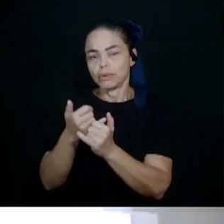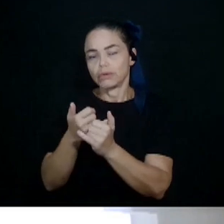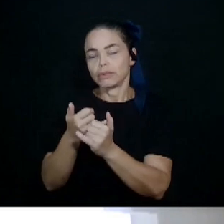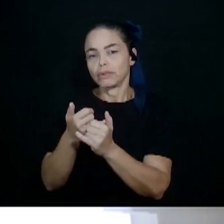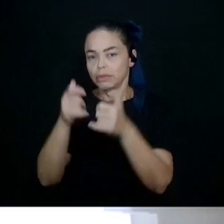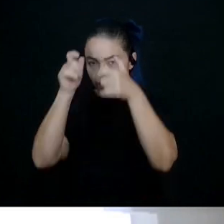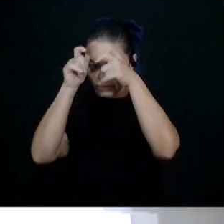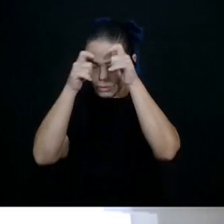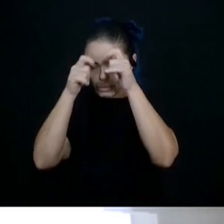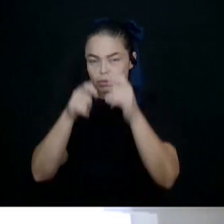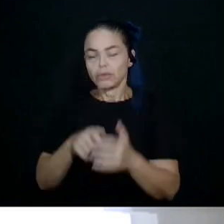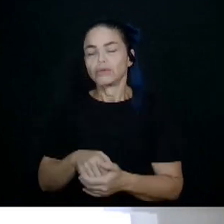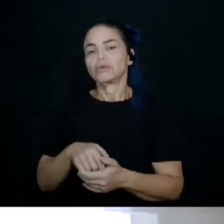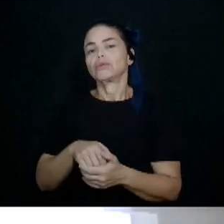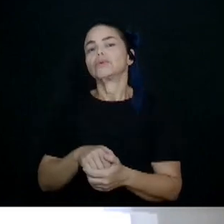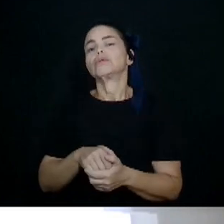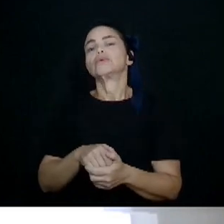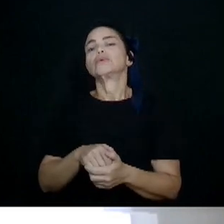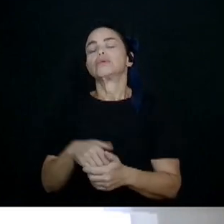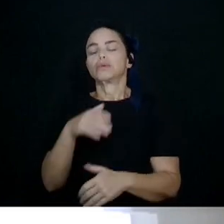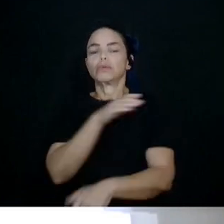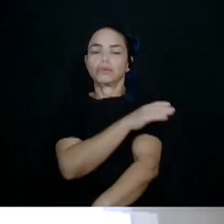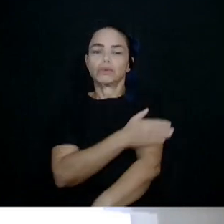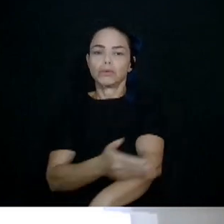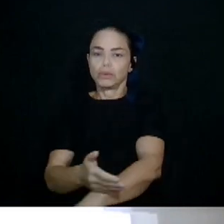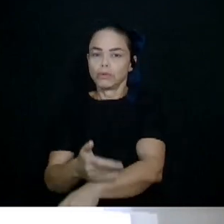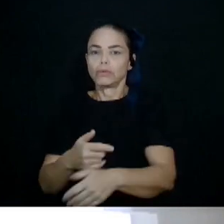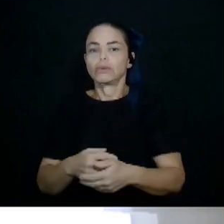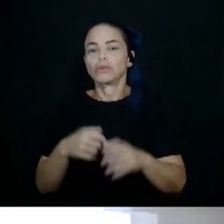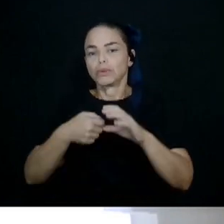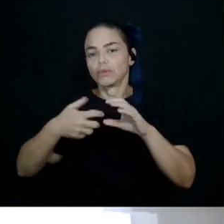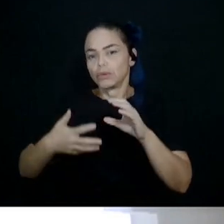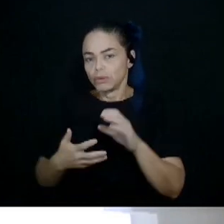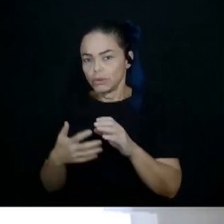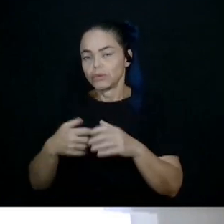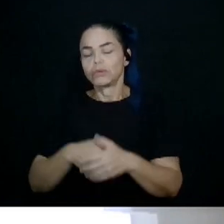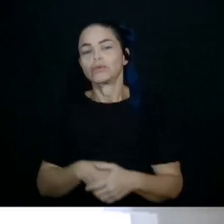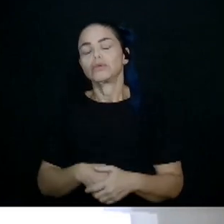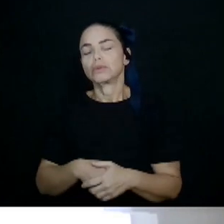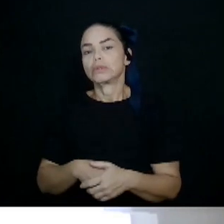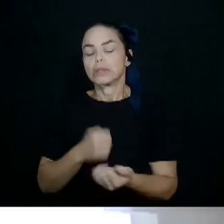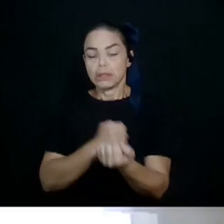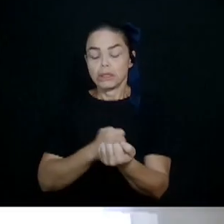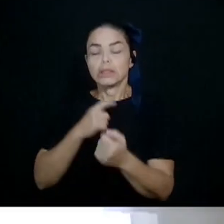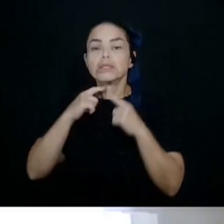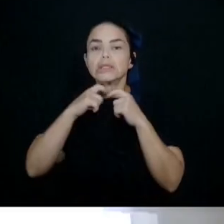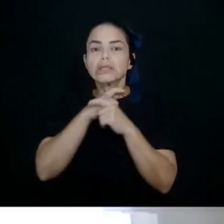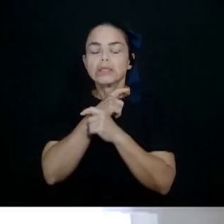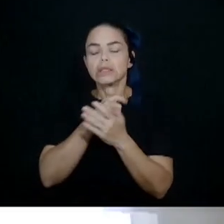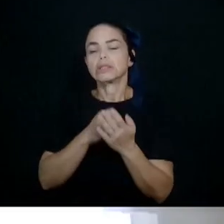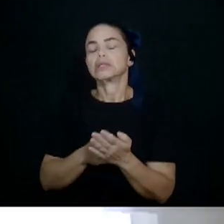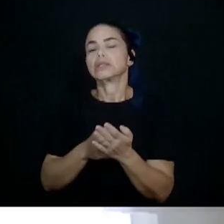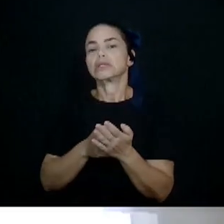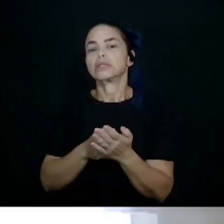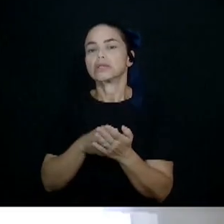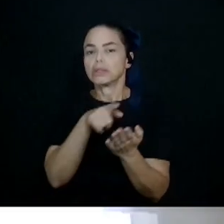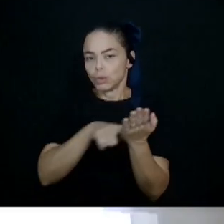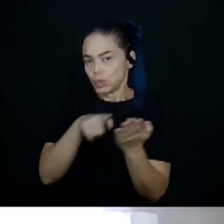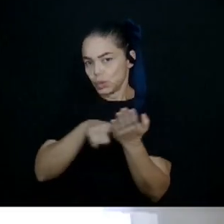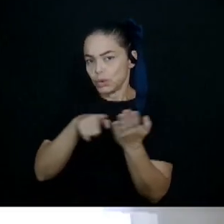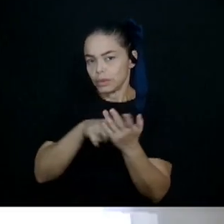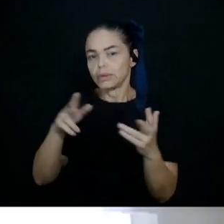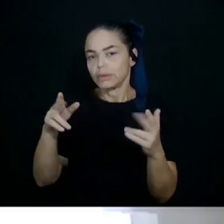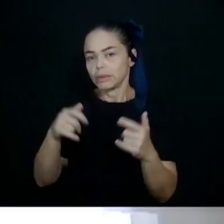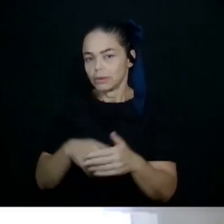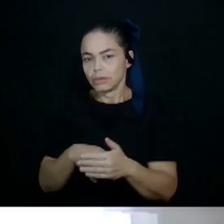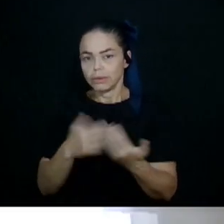né? Então, todo comportamento que tem essa característica mais obsessiva, mais de impulso, às vezes a linha ela é muito tênue entre o